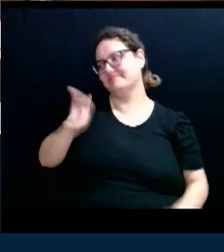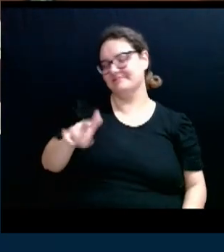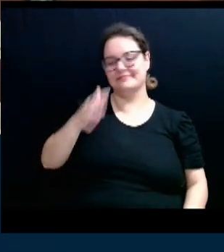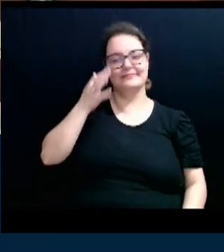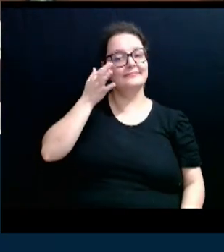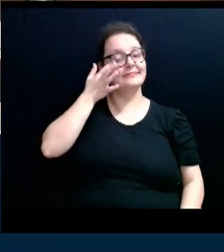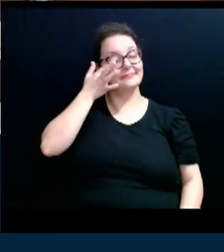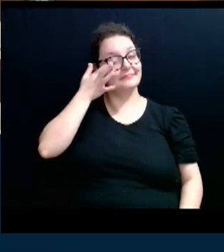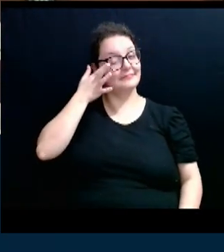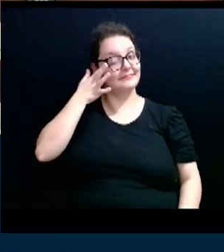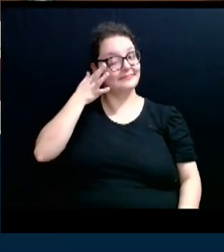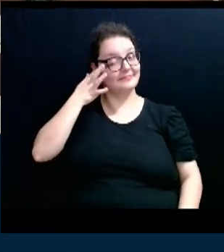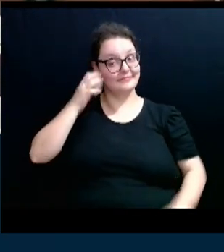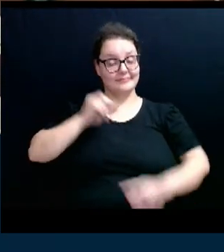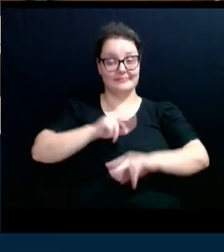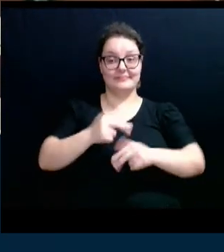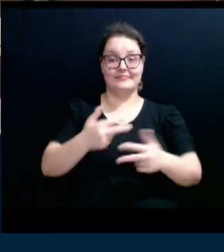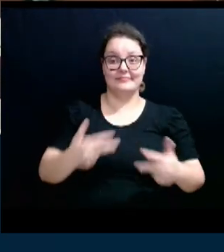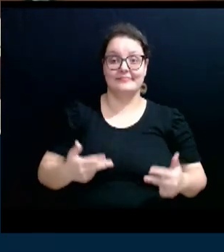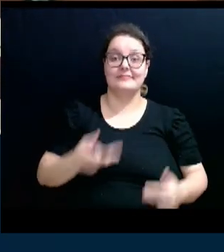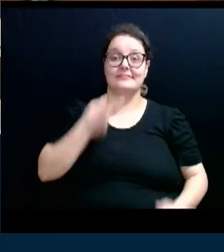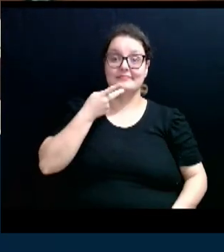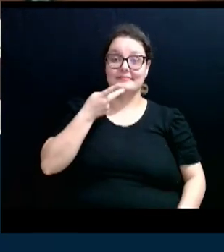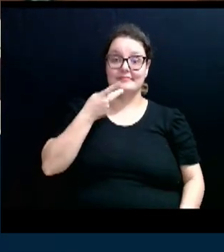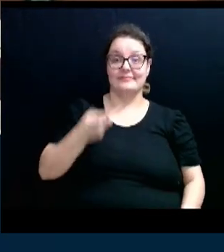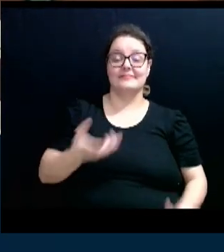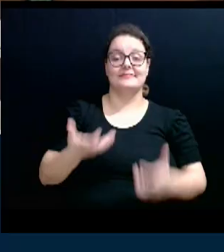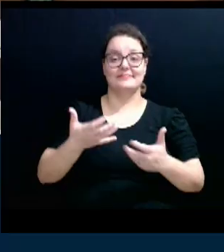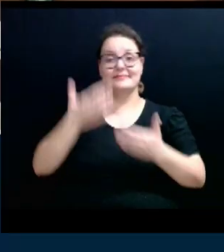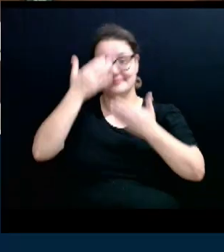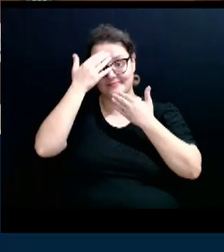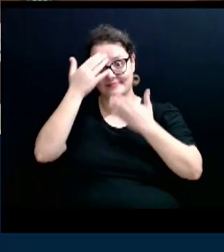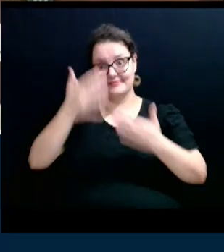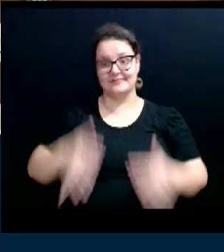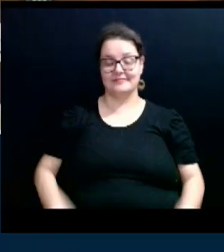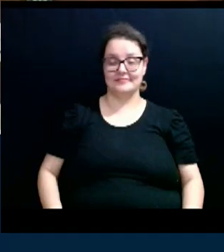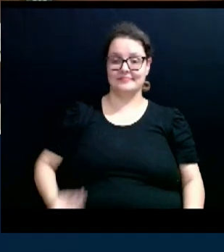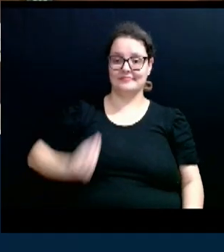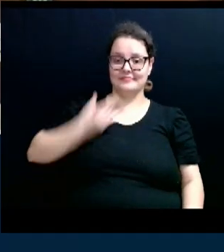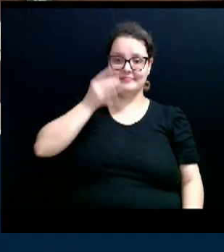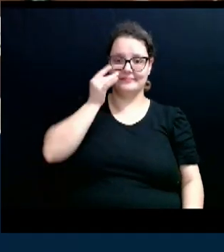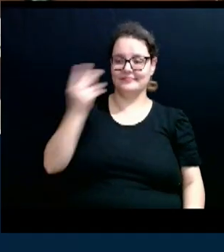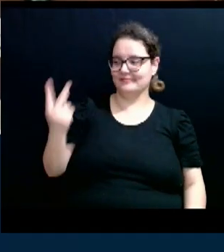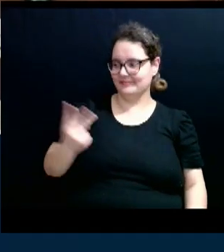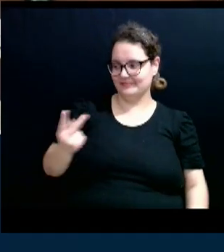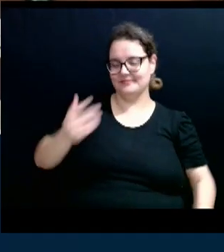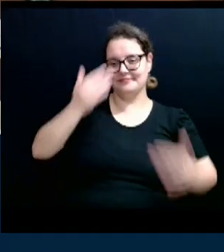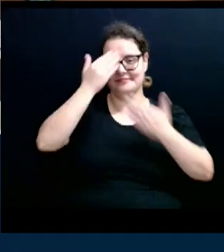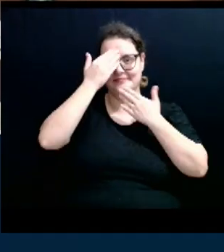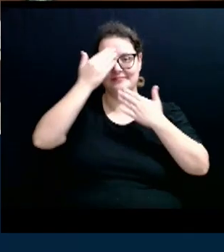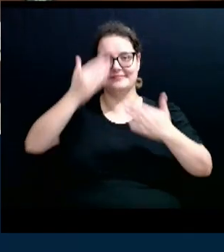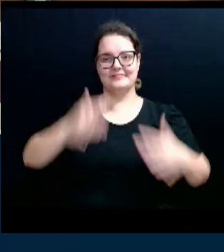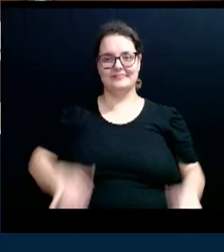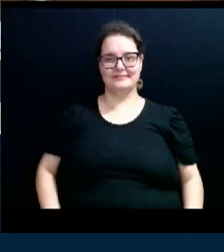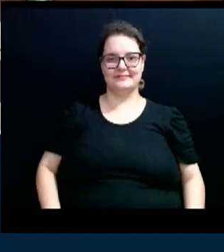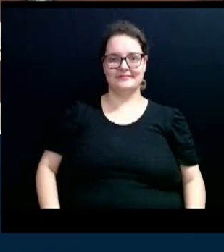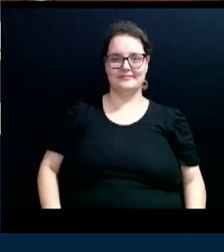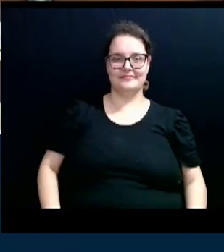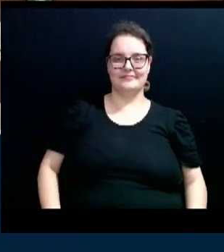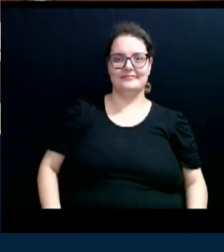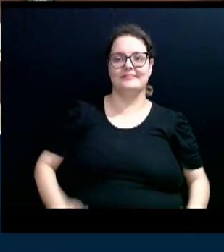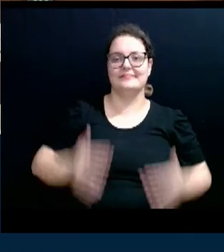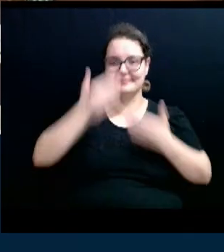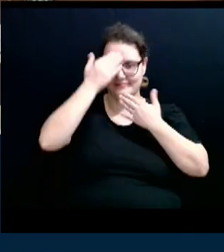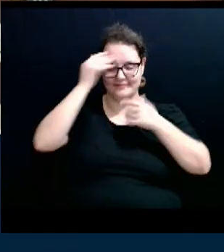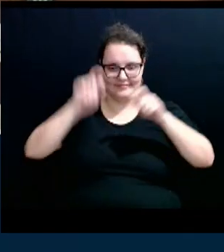gente falar, né? Mas assim, eu quero agradecer a presença de vocês duas, muito obrigada. Agradecer o pessoal de casa também, obrigada